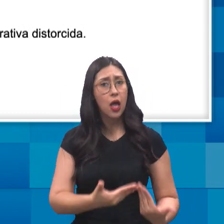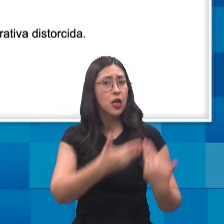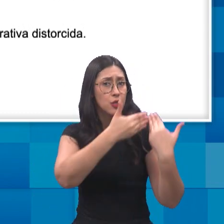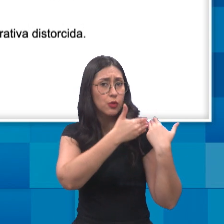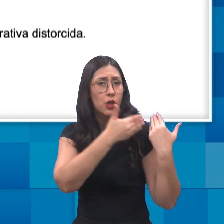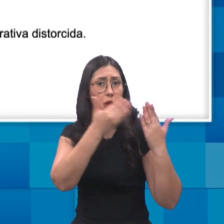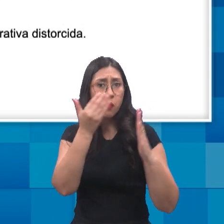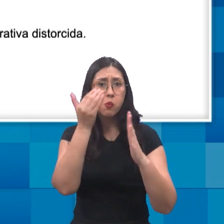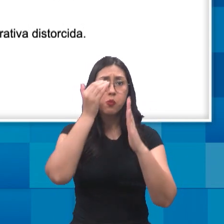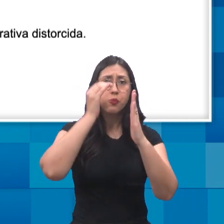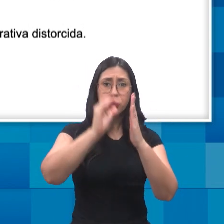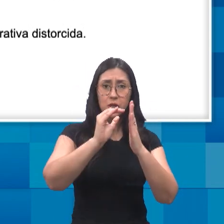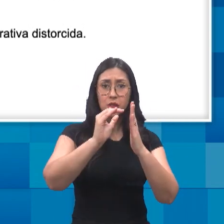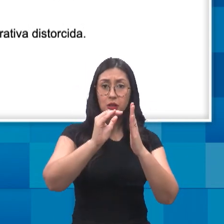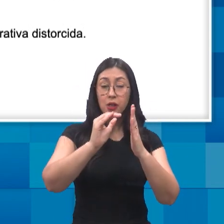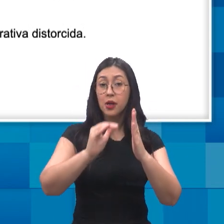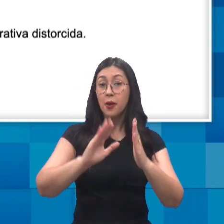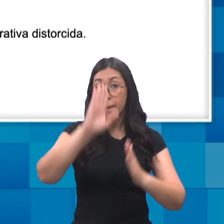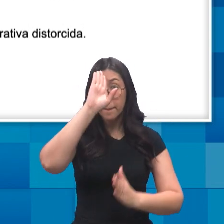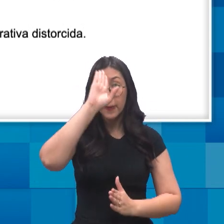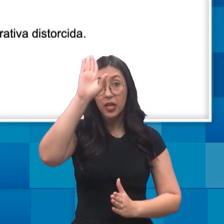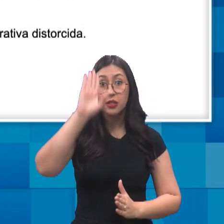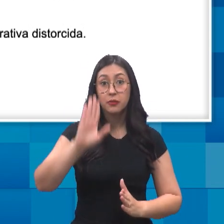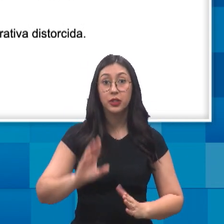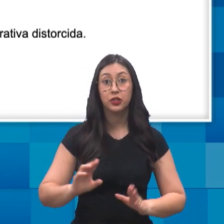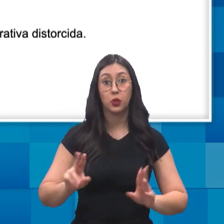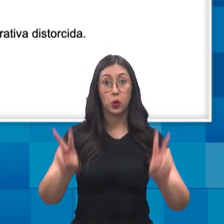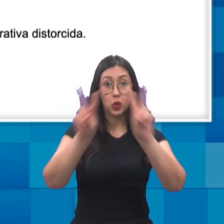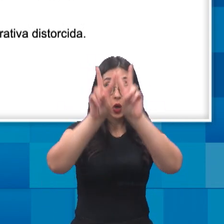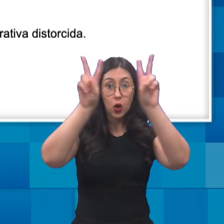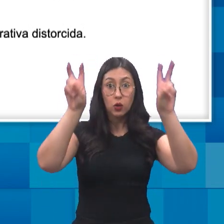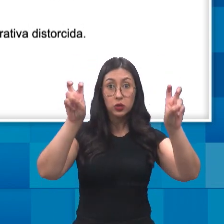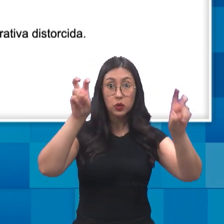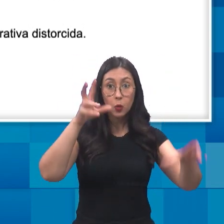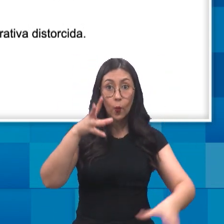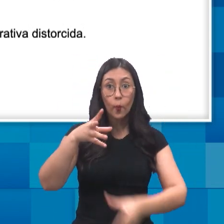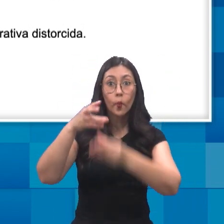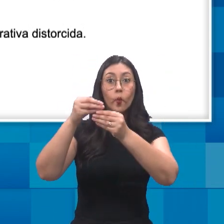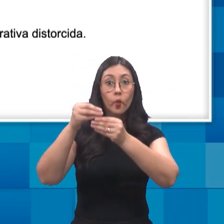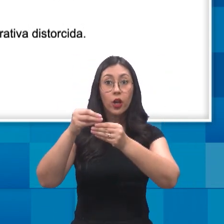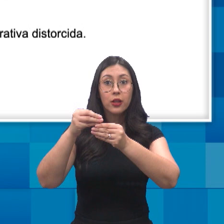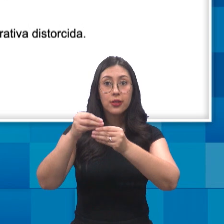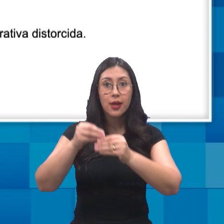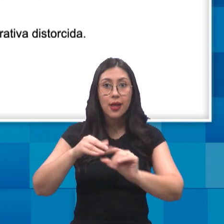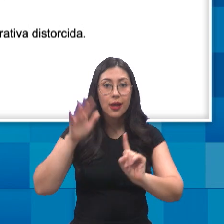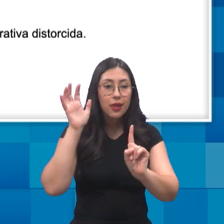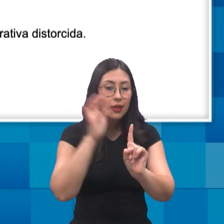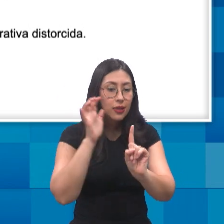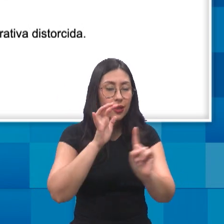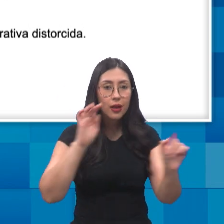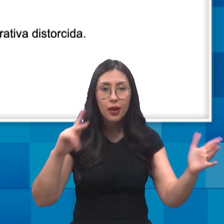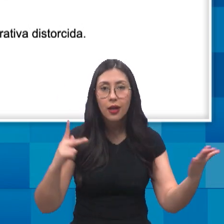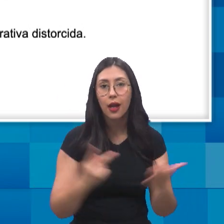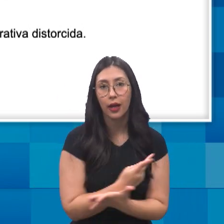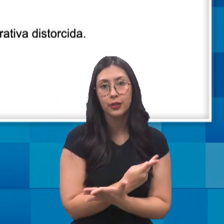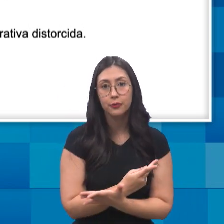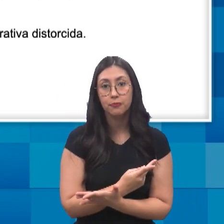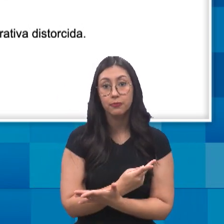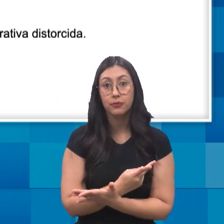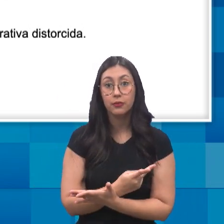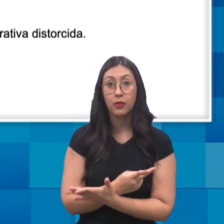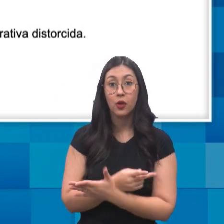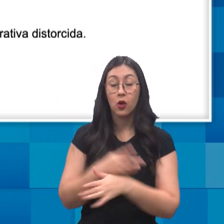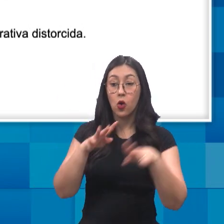conteúdo da chamada, especialmente quando a manchete ou resumo nas redes sociais induz o leitor a erro, a maior parte do público